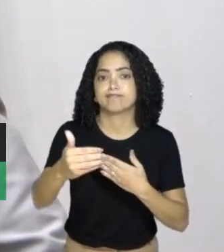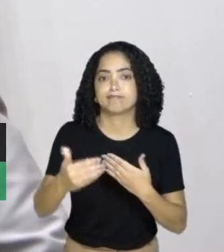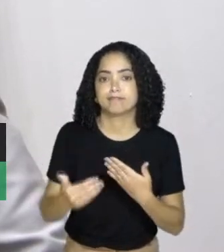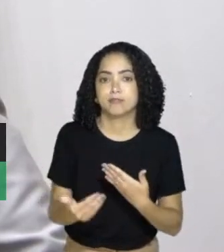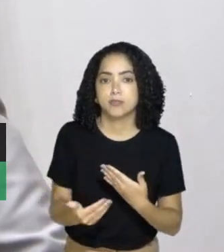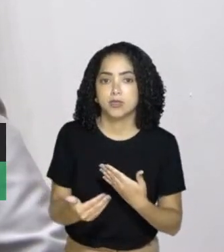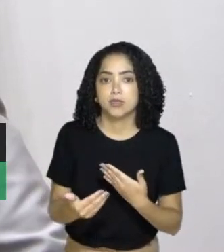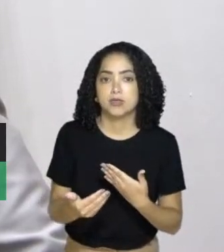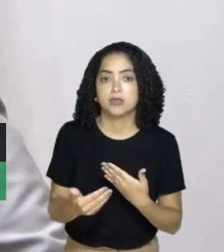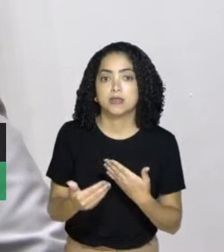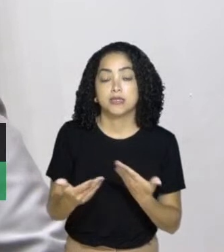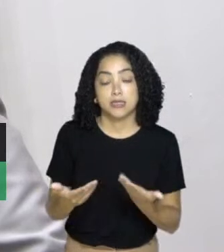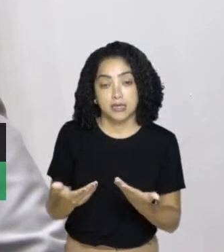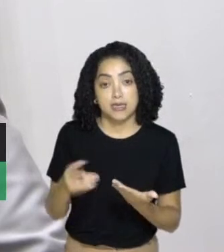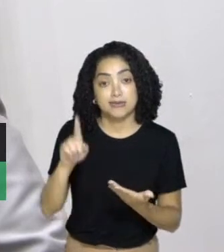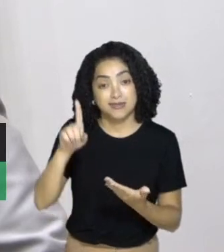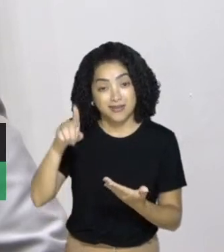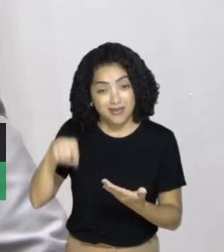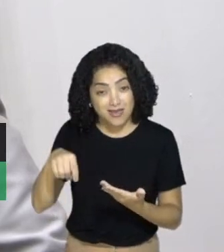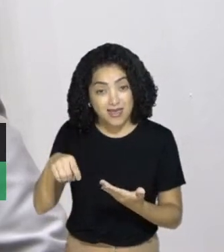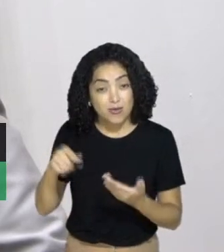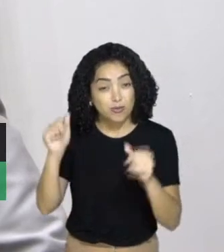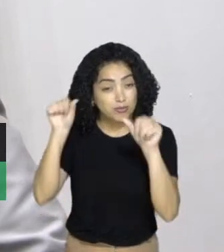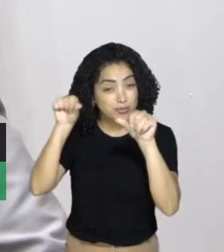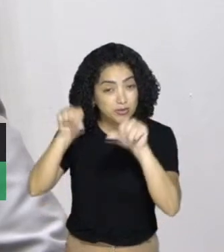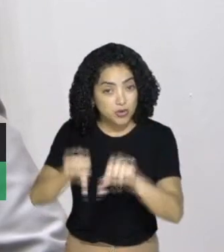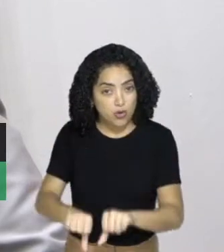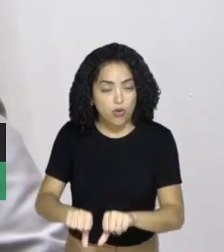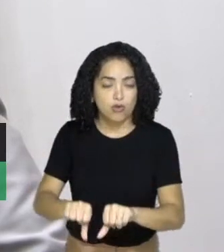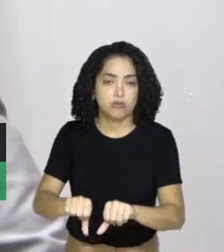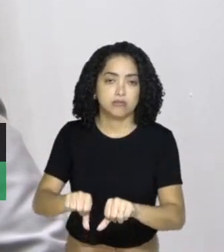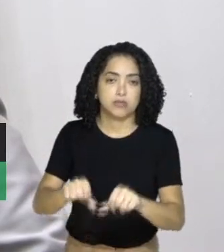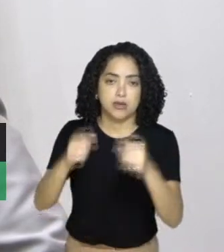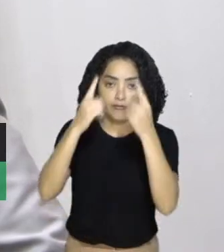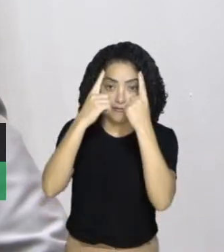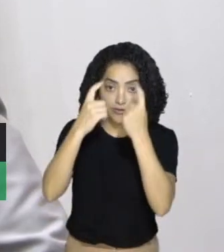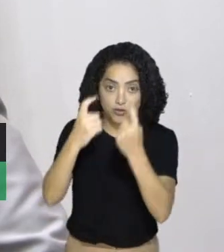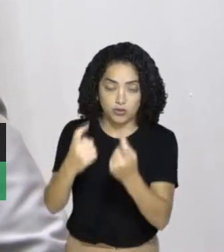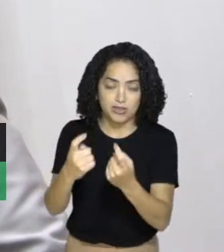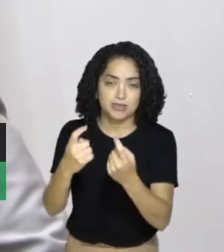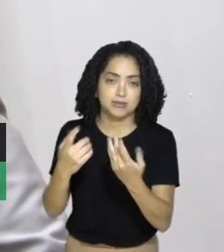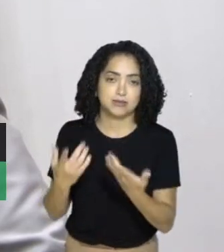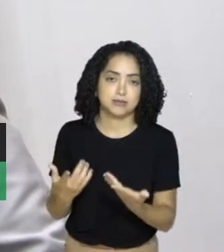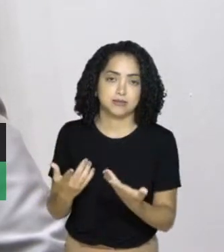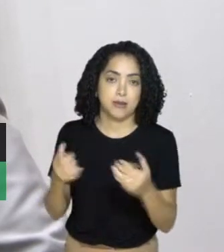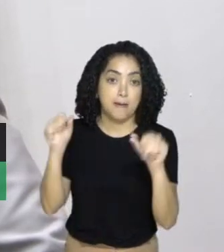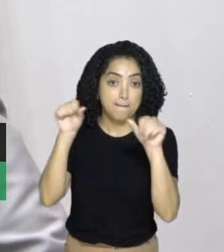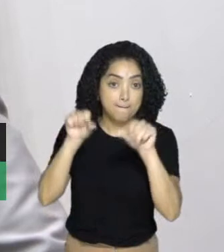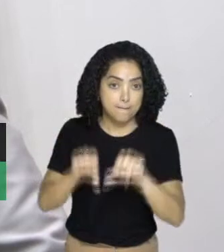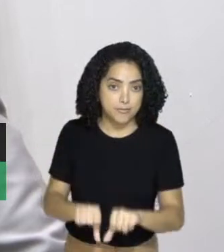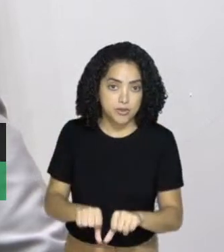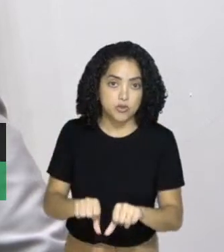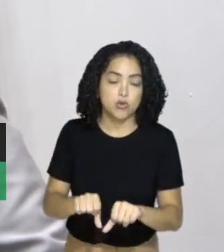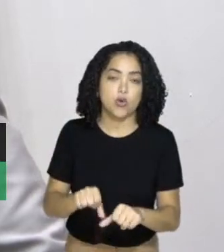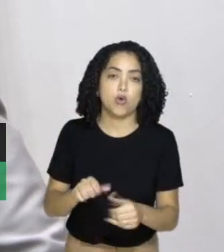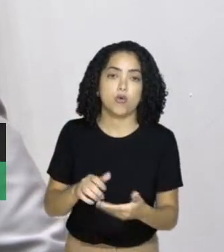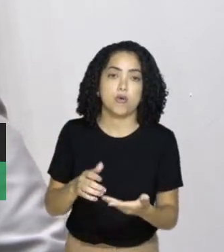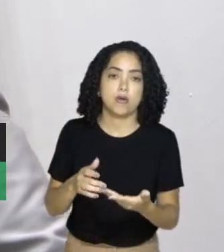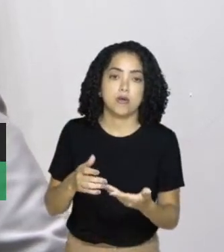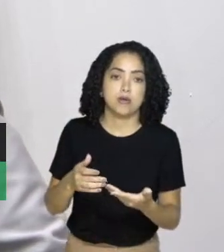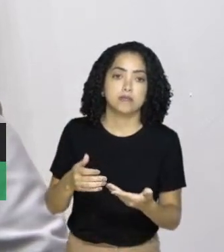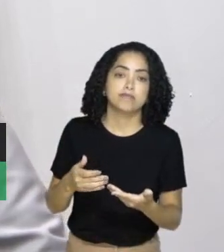Esse é o maior mal, essa é a maior violência que existe contra a mulher, a dissídia daquilo que é público, a preguiça,